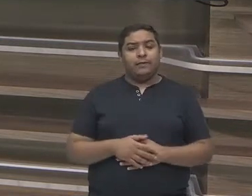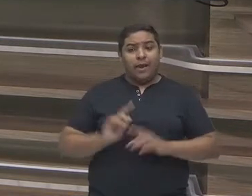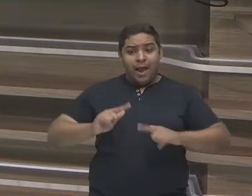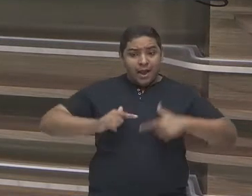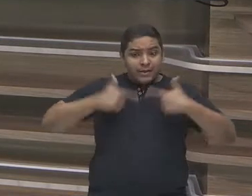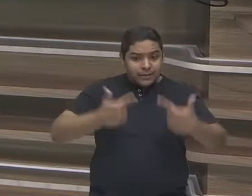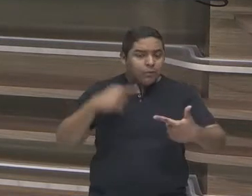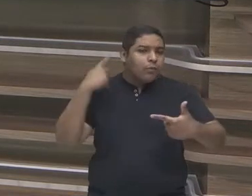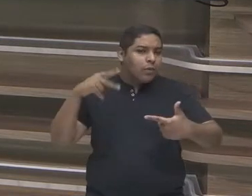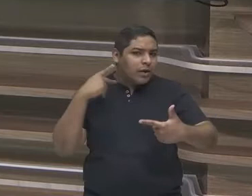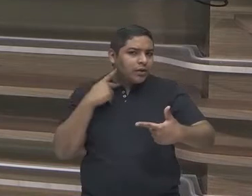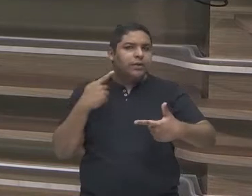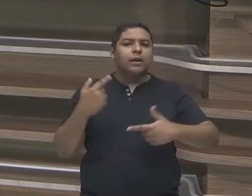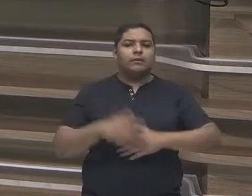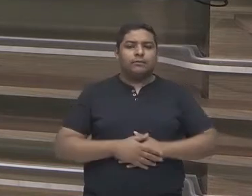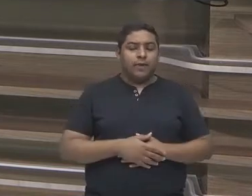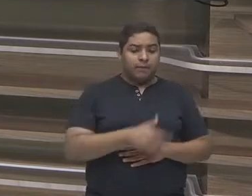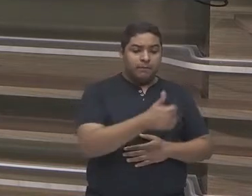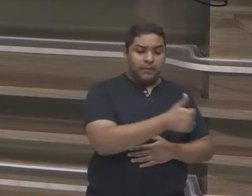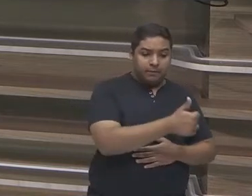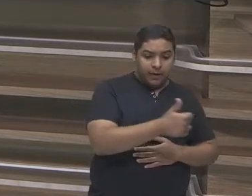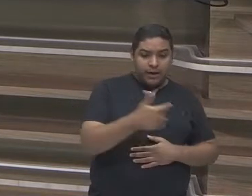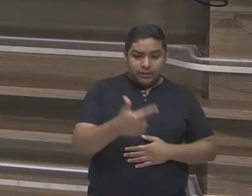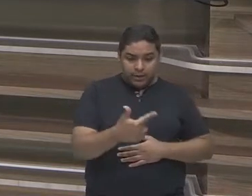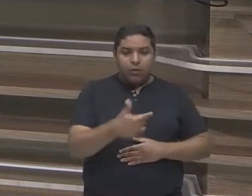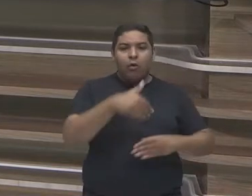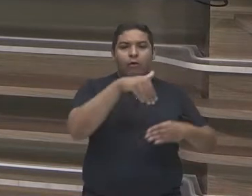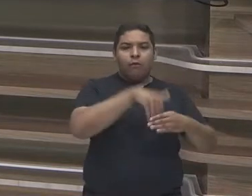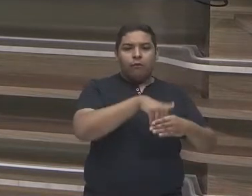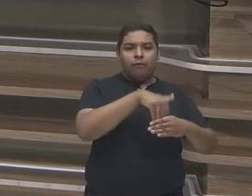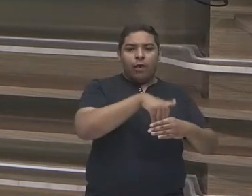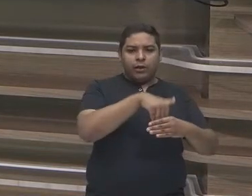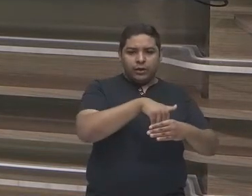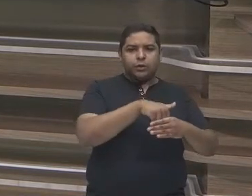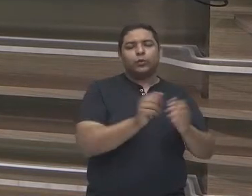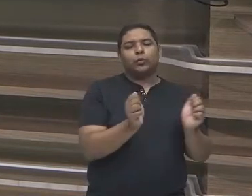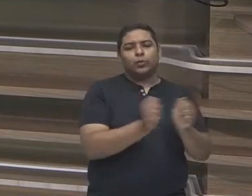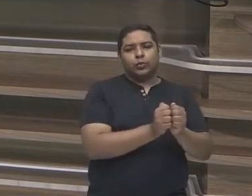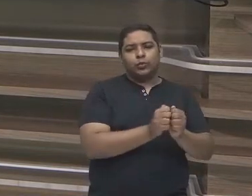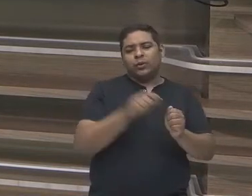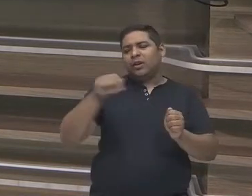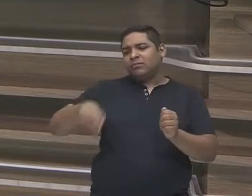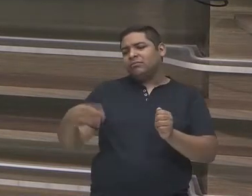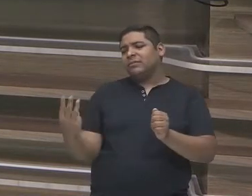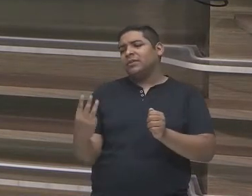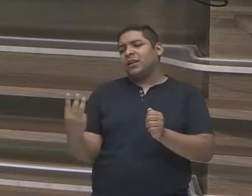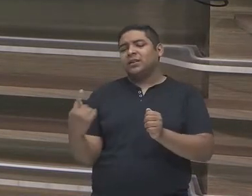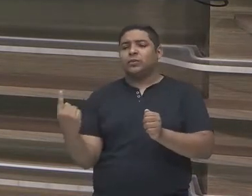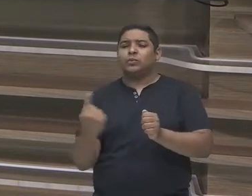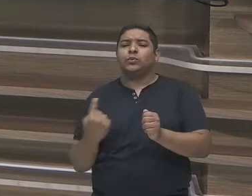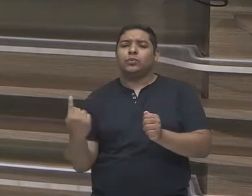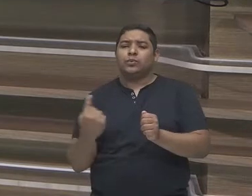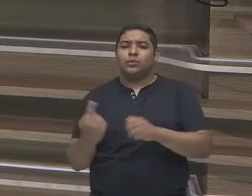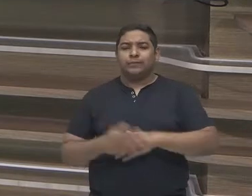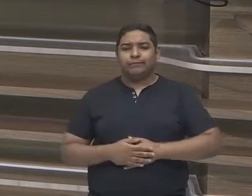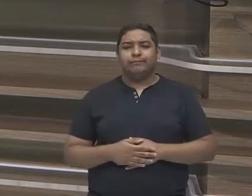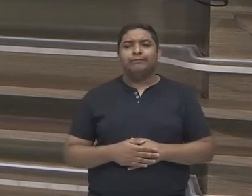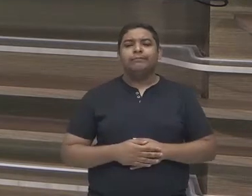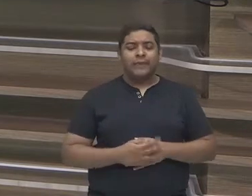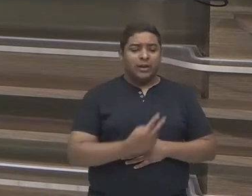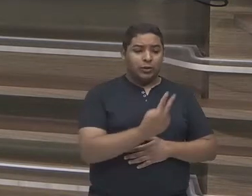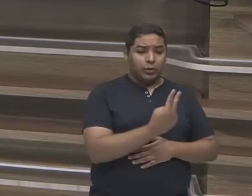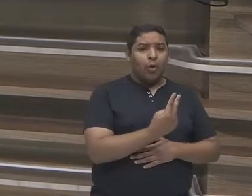política, eu tinha primeiro e segundo estado votando casadinhos e eu tinha o terceiro estado. Então, obviamente, 2 contra